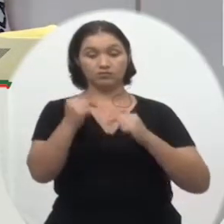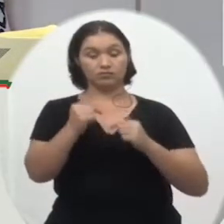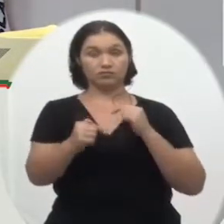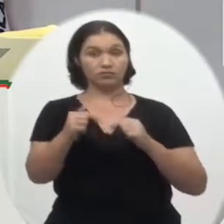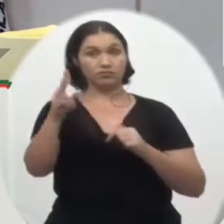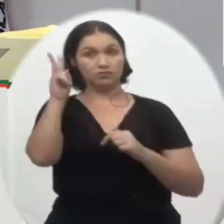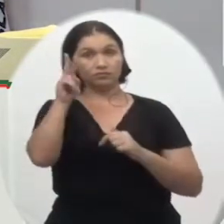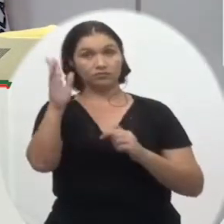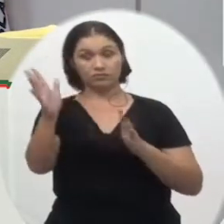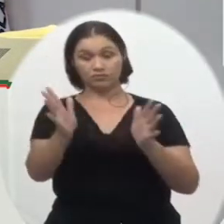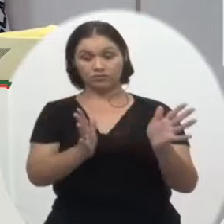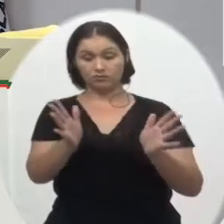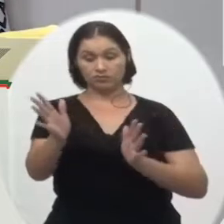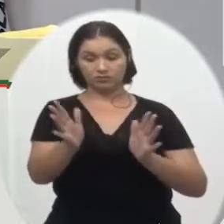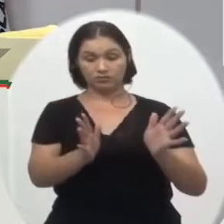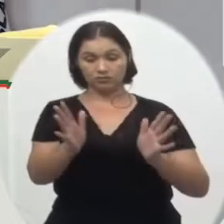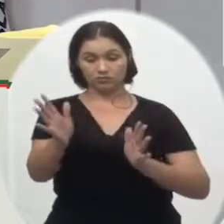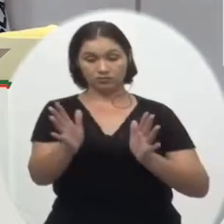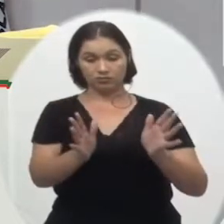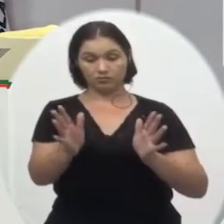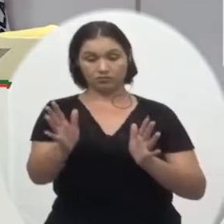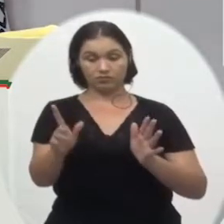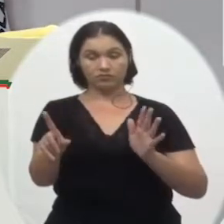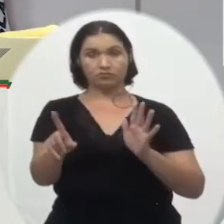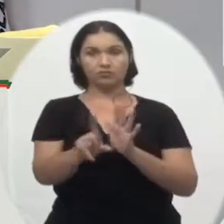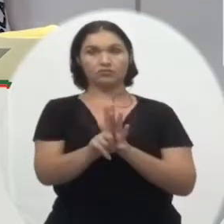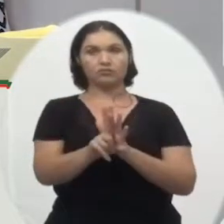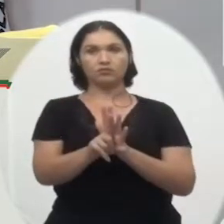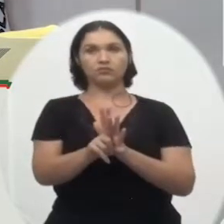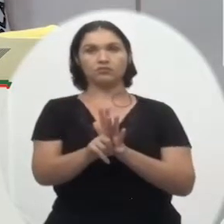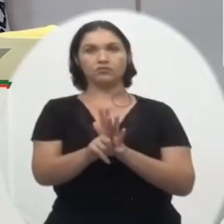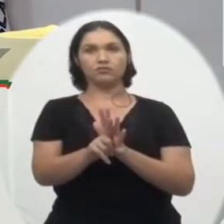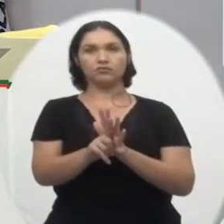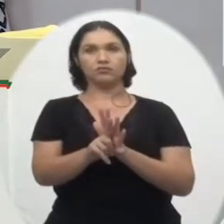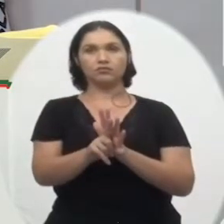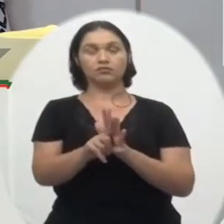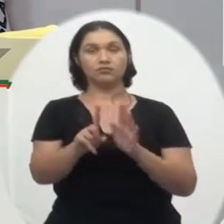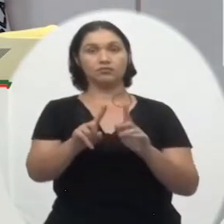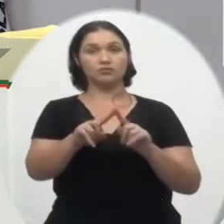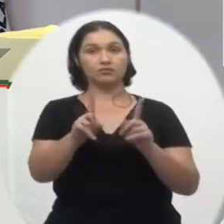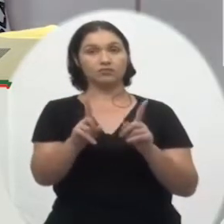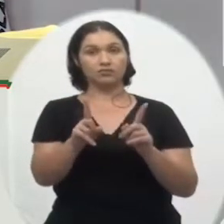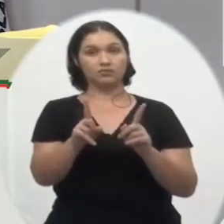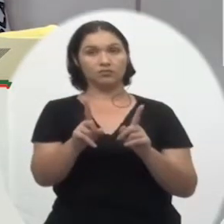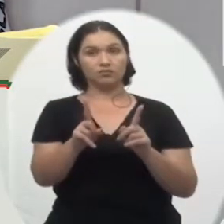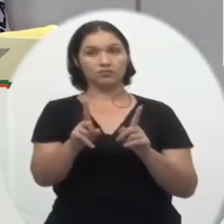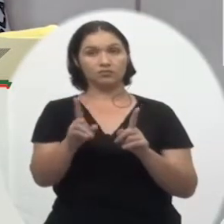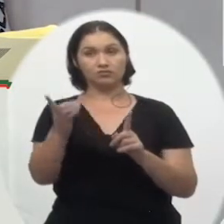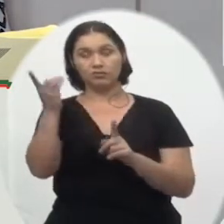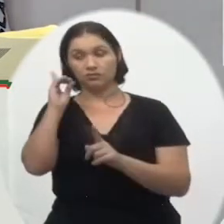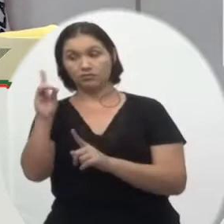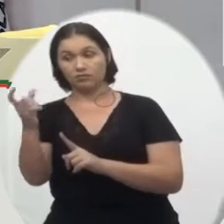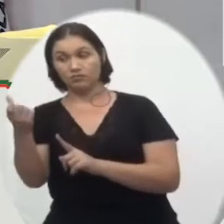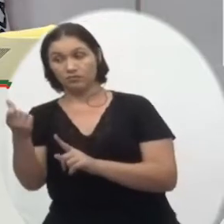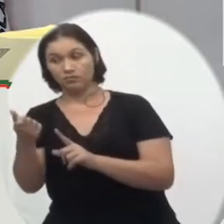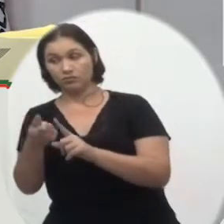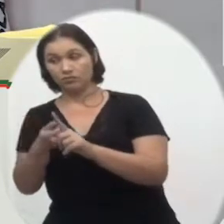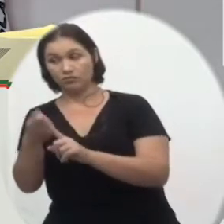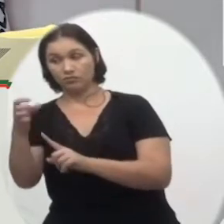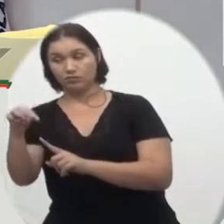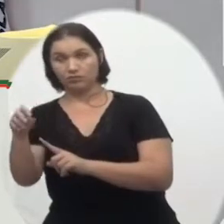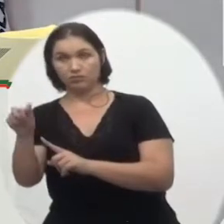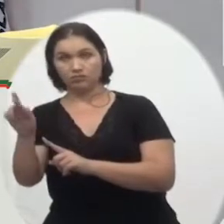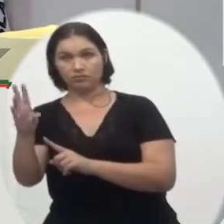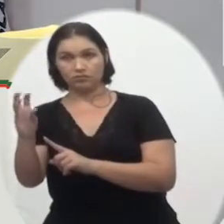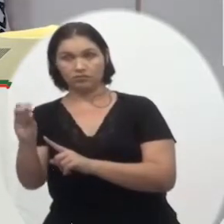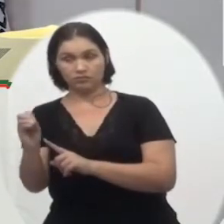à dispensa de pareceres, colocação na pauta. Essa, por sua vez, desde o dia 6 de março,